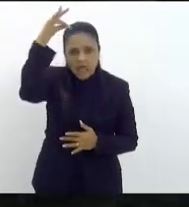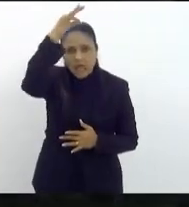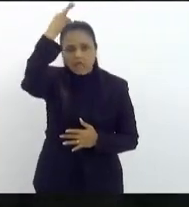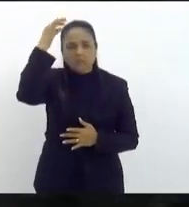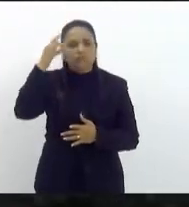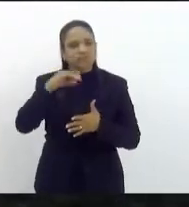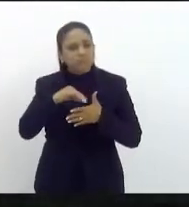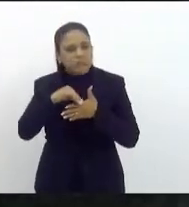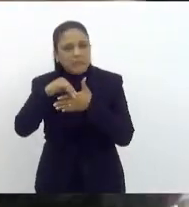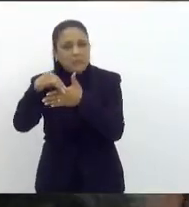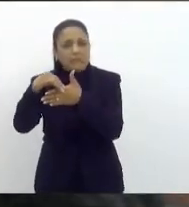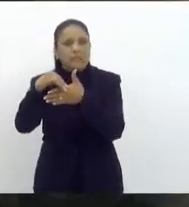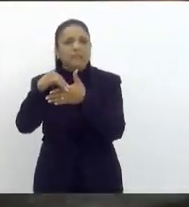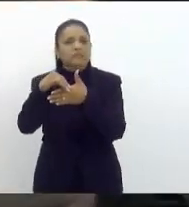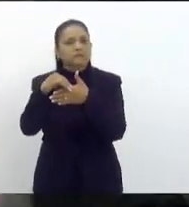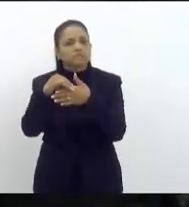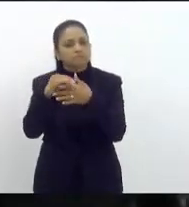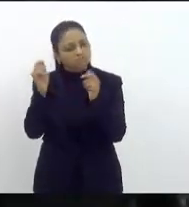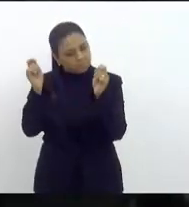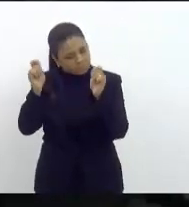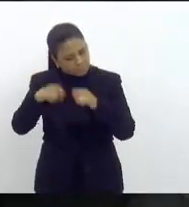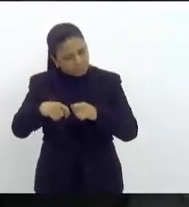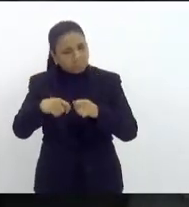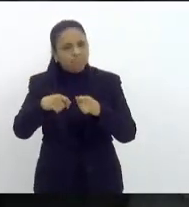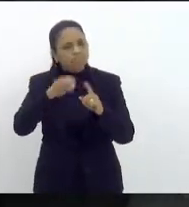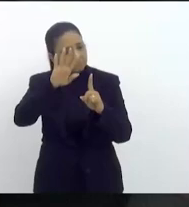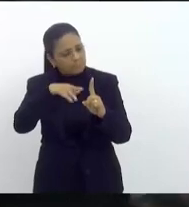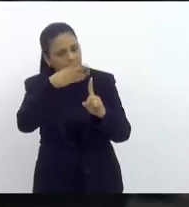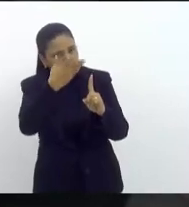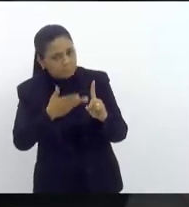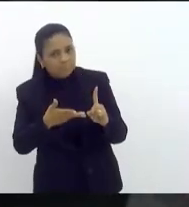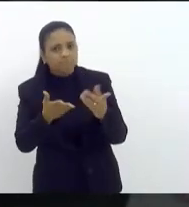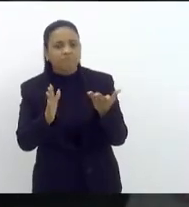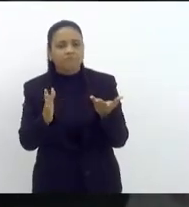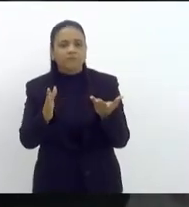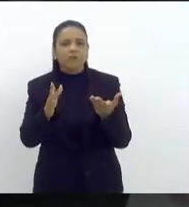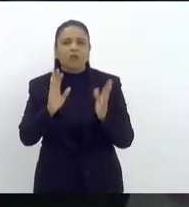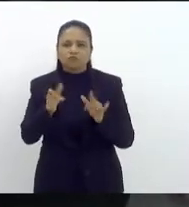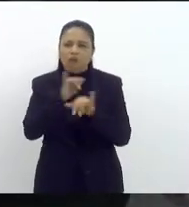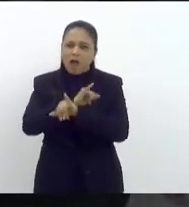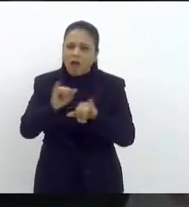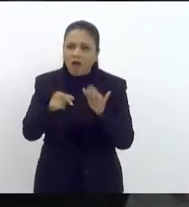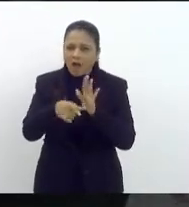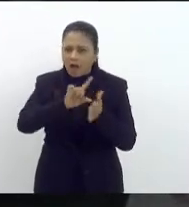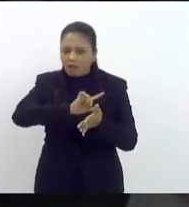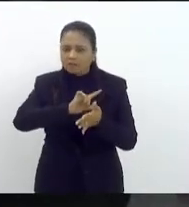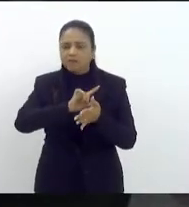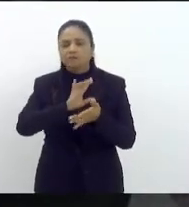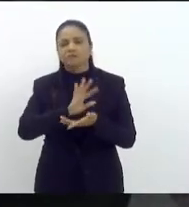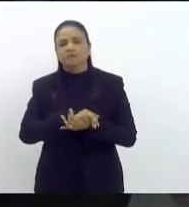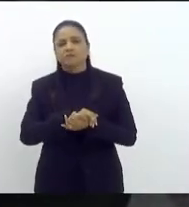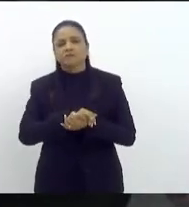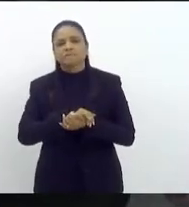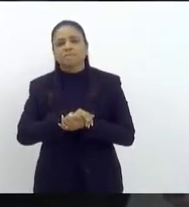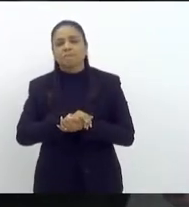lideranças e deve ser prestigiado aliás eu já disse na ocasião